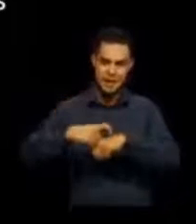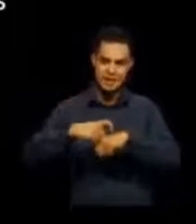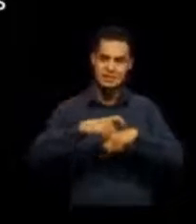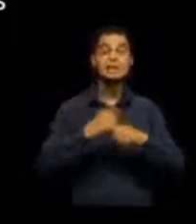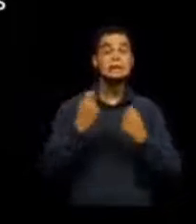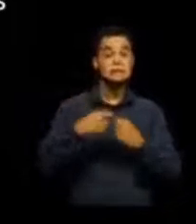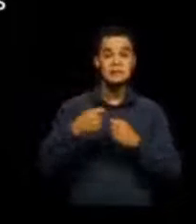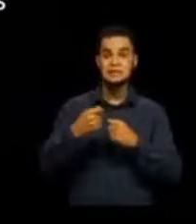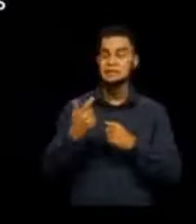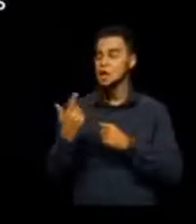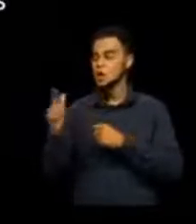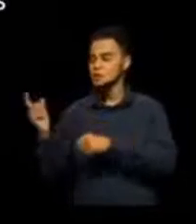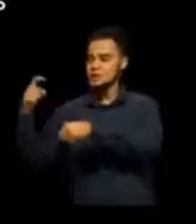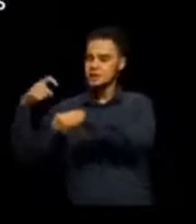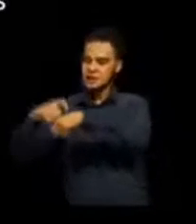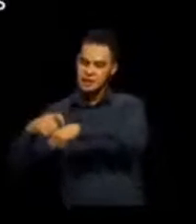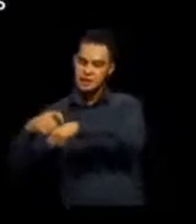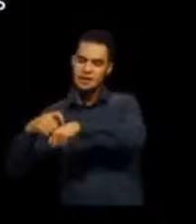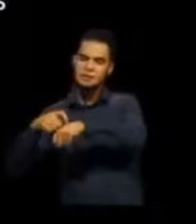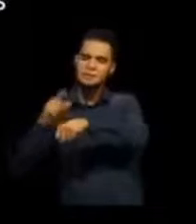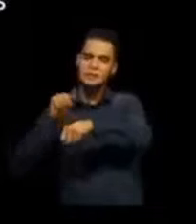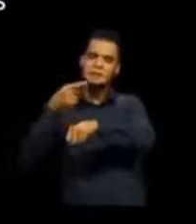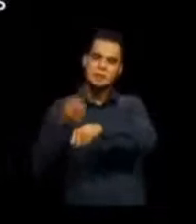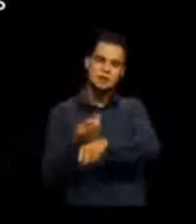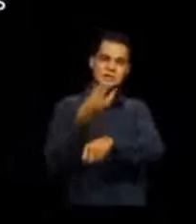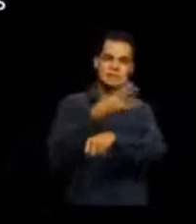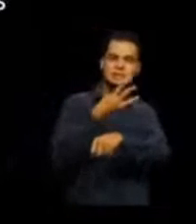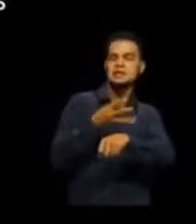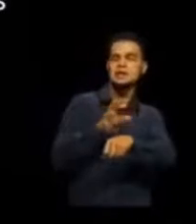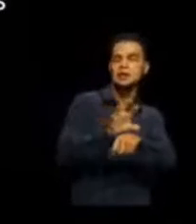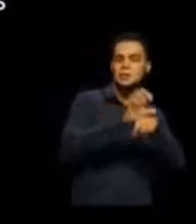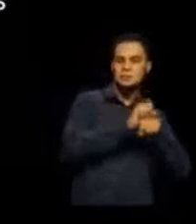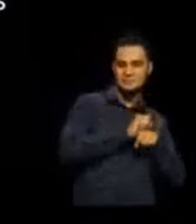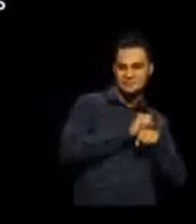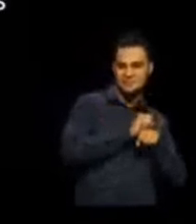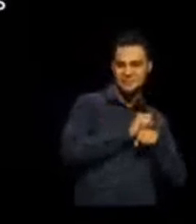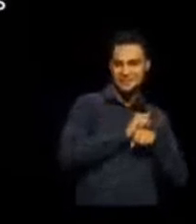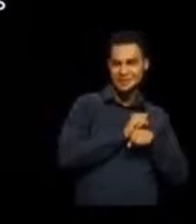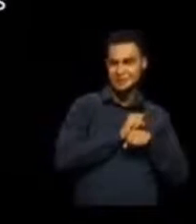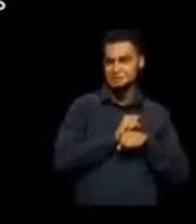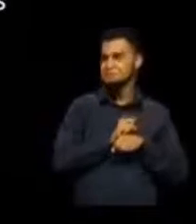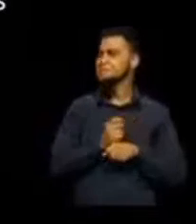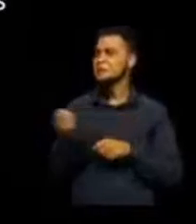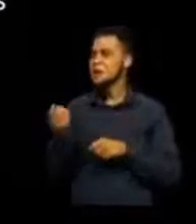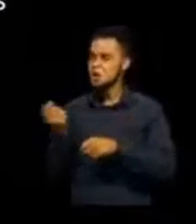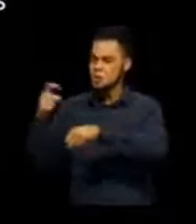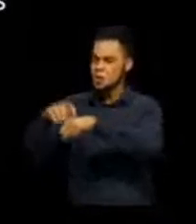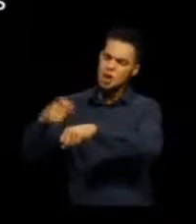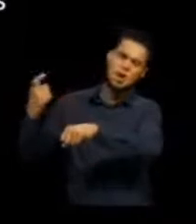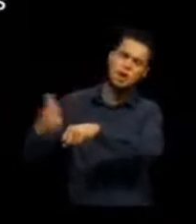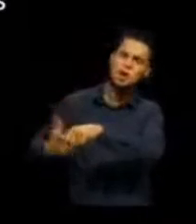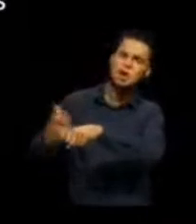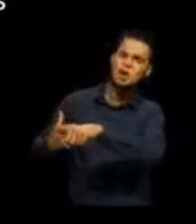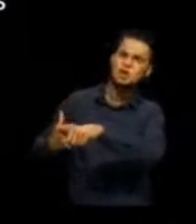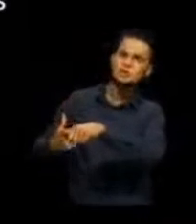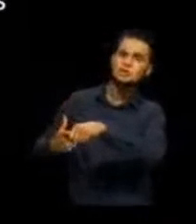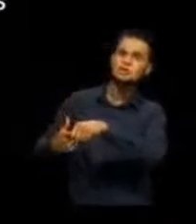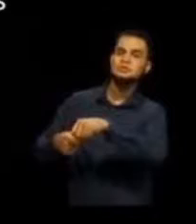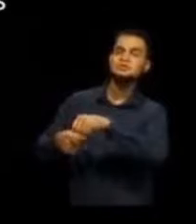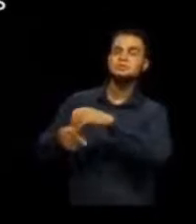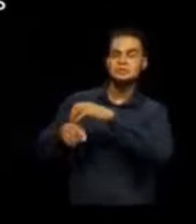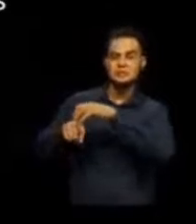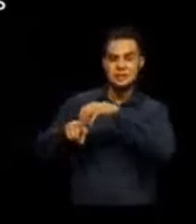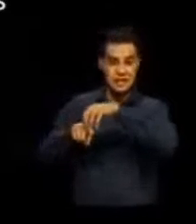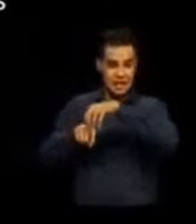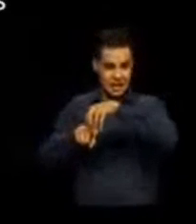um hospedeiro para terminar o seu desenvolvimento. E o vetor dessa doença vai ser um caramujo, do gênero